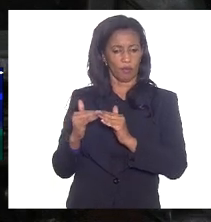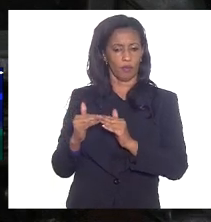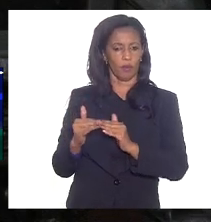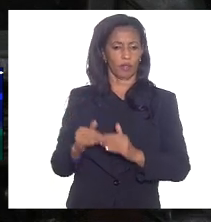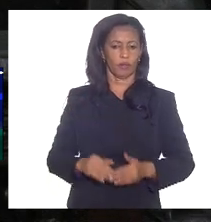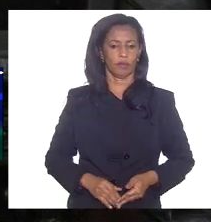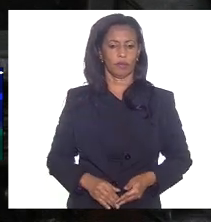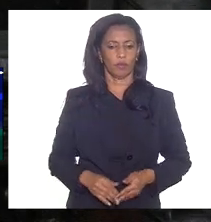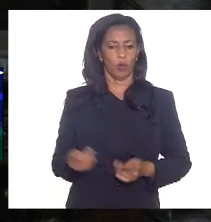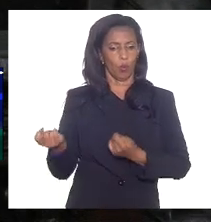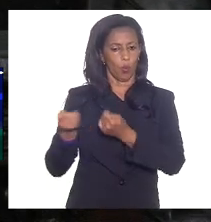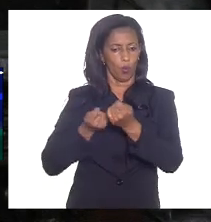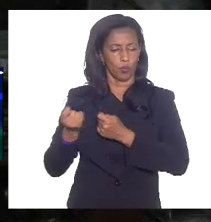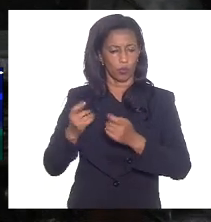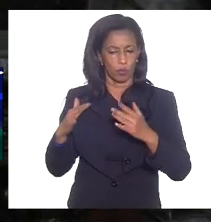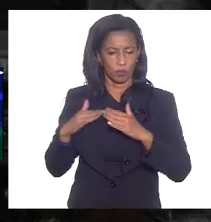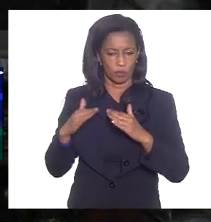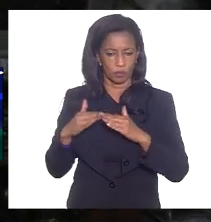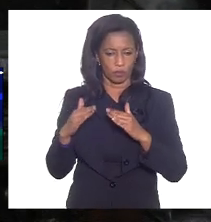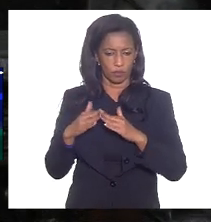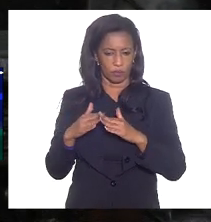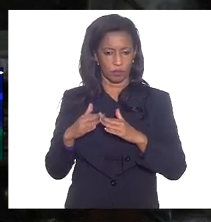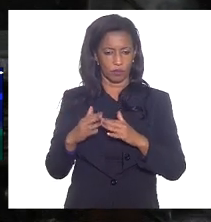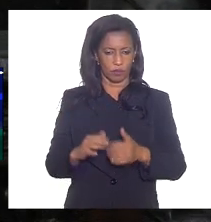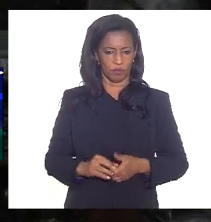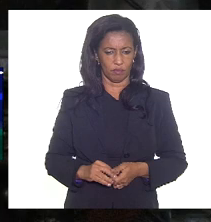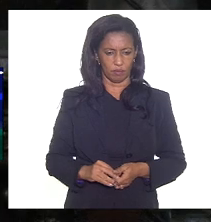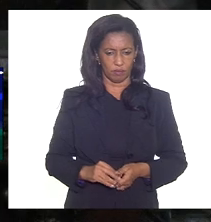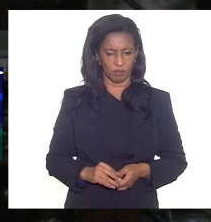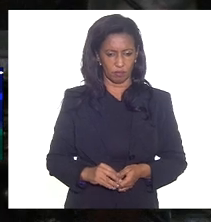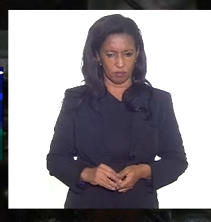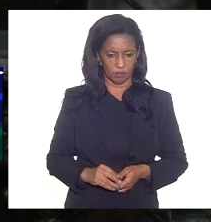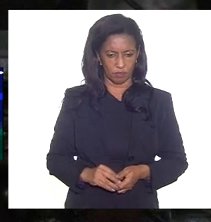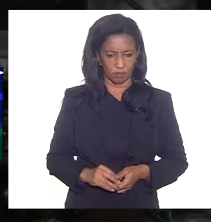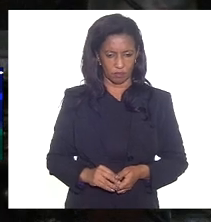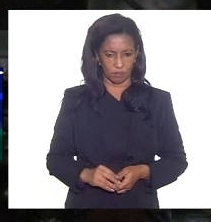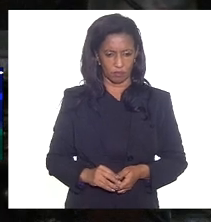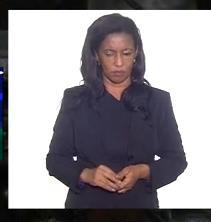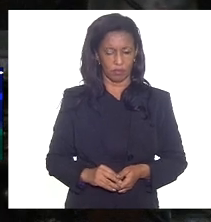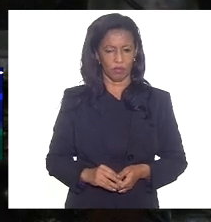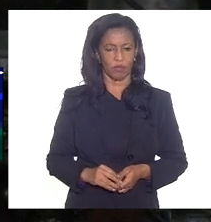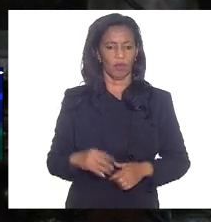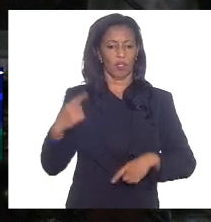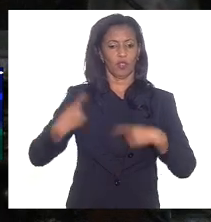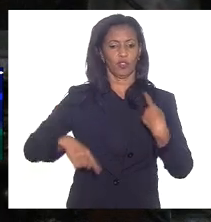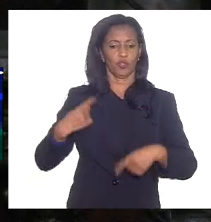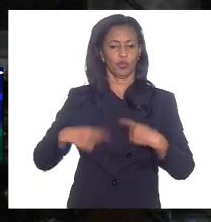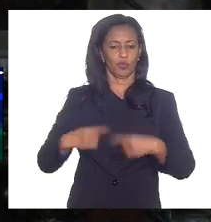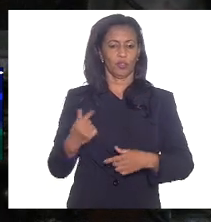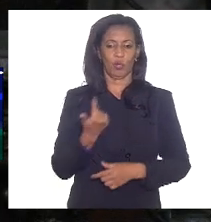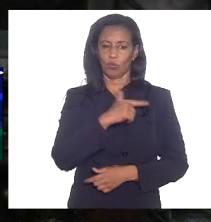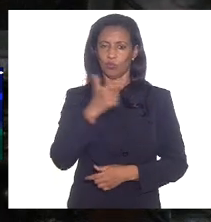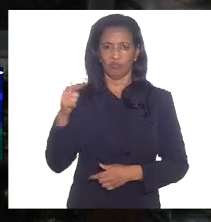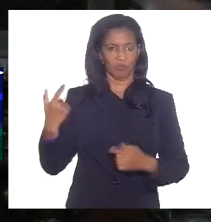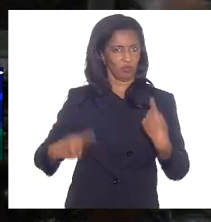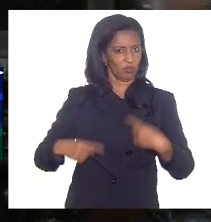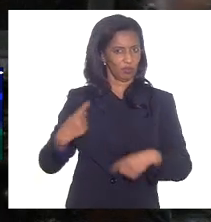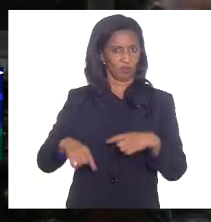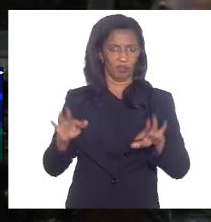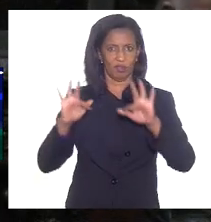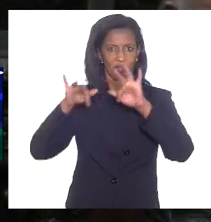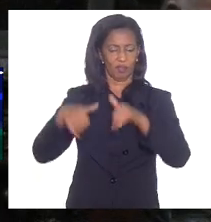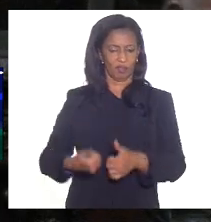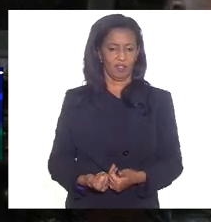financeira, controle favorável. Relatores, deputado Luiz Paulo, Marta Rocha, Tiago Popoli e Eliomar Coelho. Em discussão, não havendo que queira discutir, encerra a